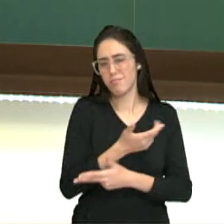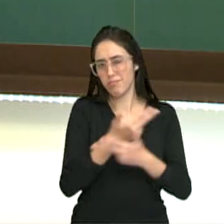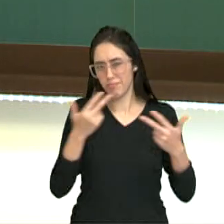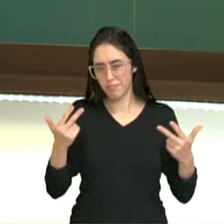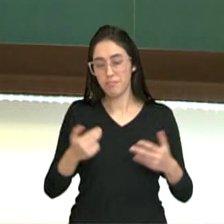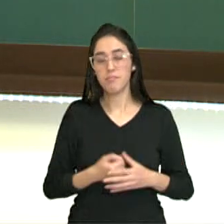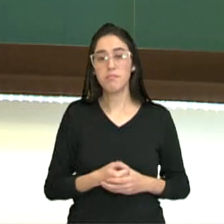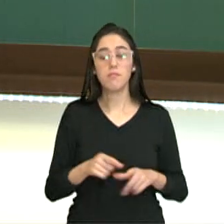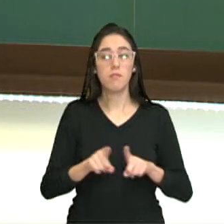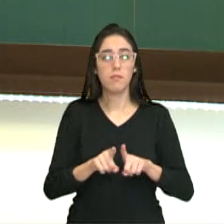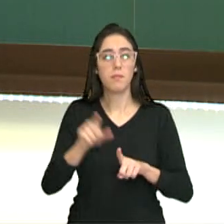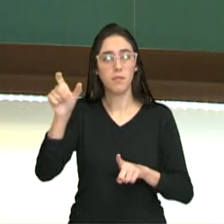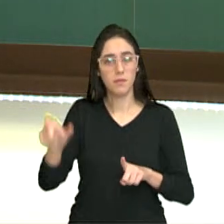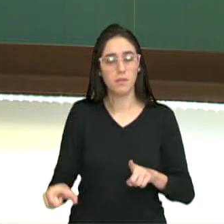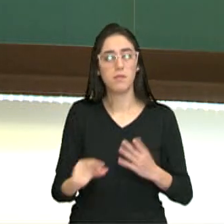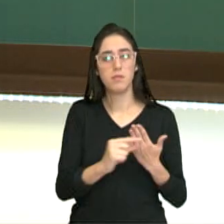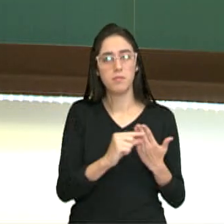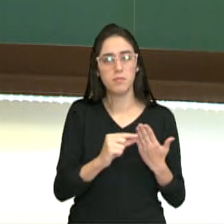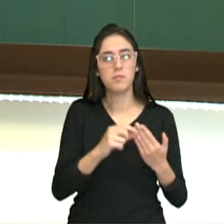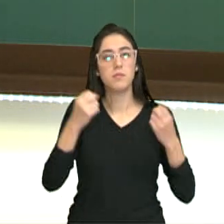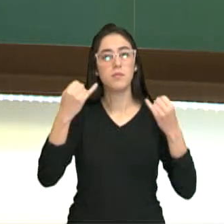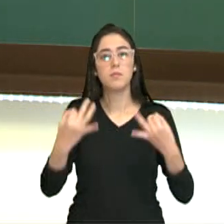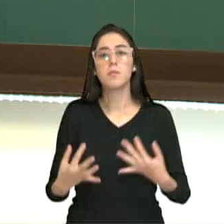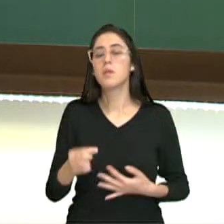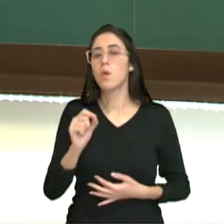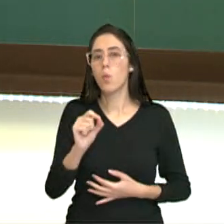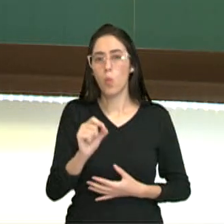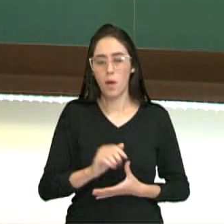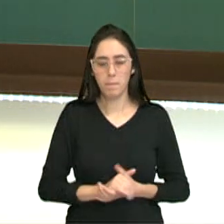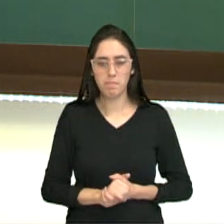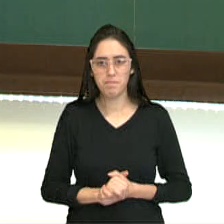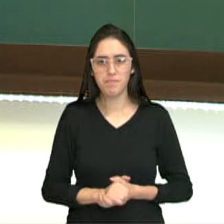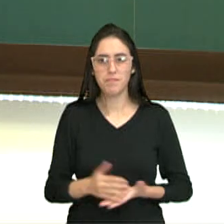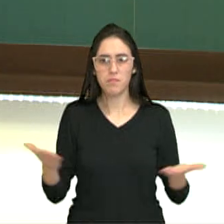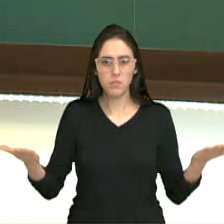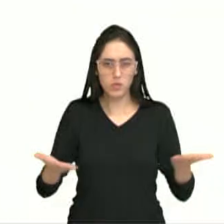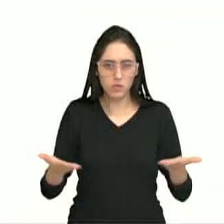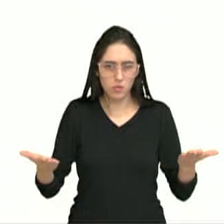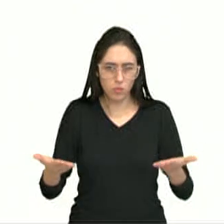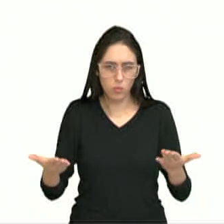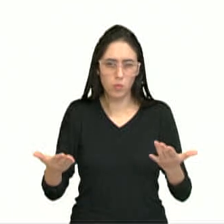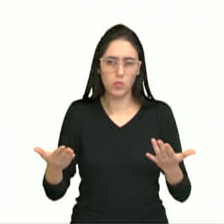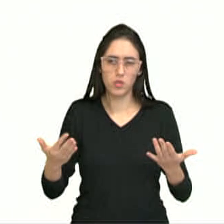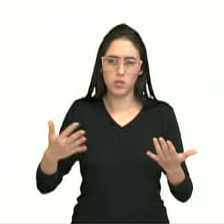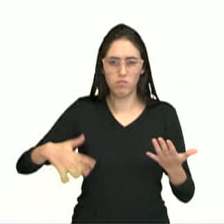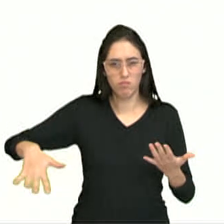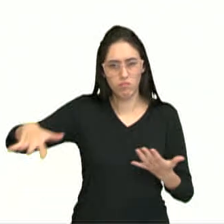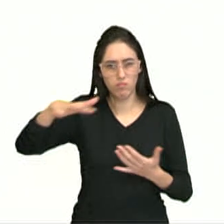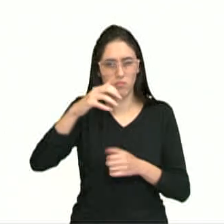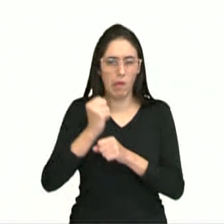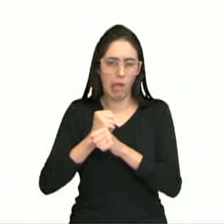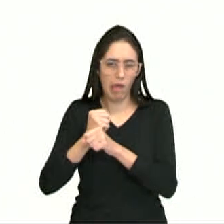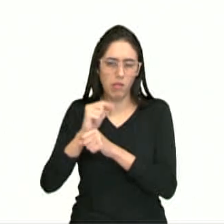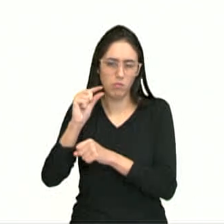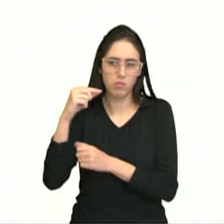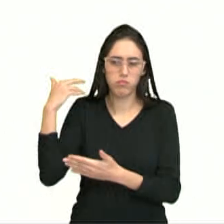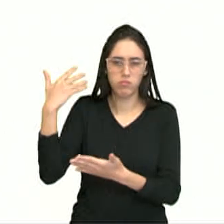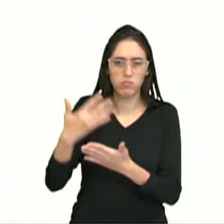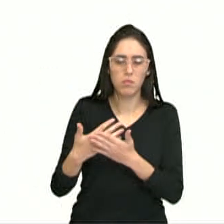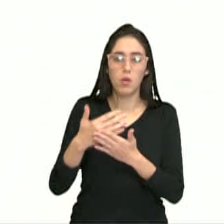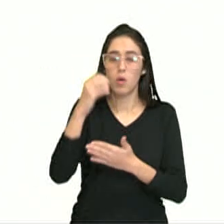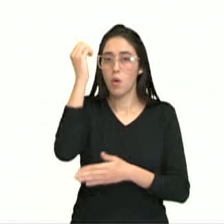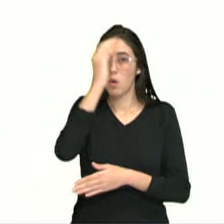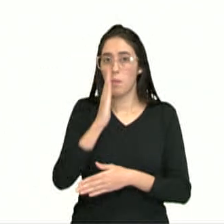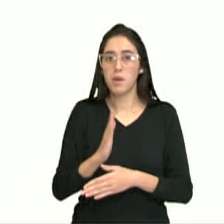disso, o autor também vai destacar que temos na contemporaneidade, então, a partir do momento que o Brasil deixa de